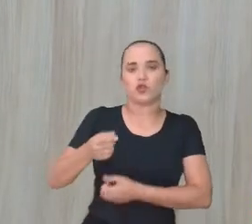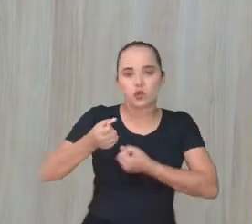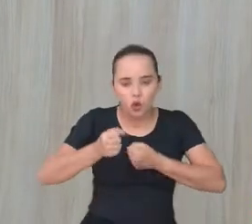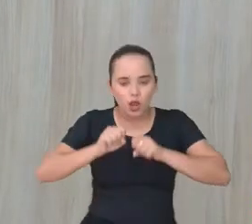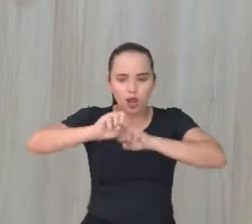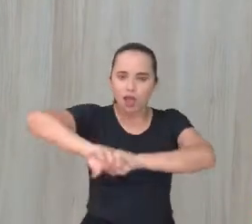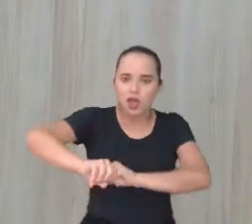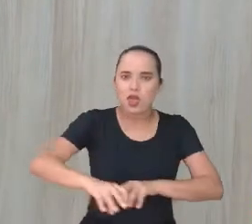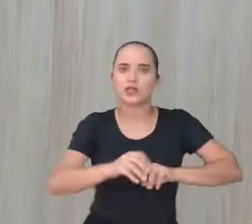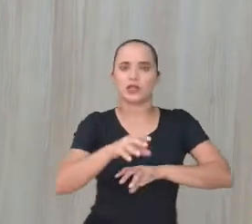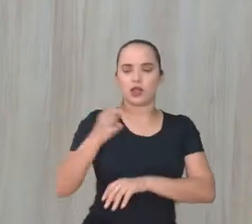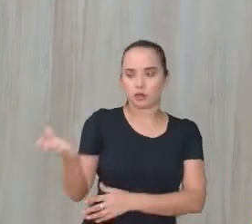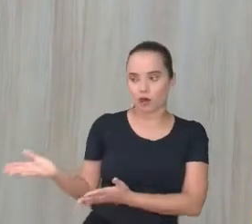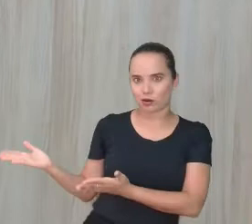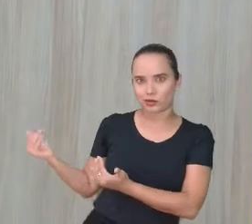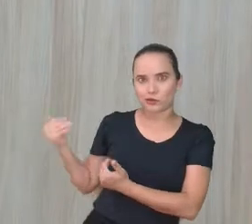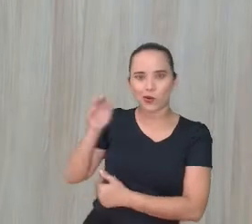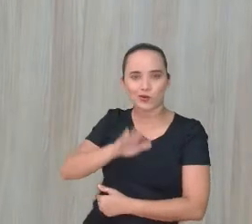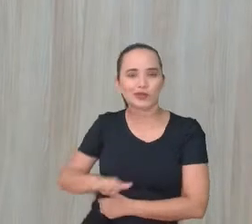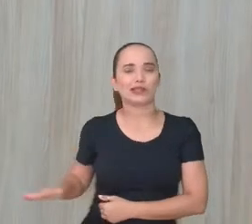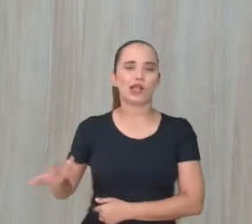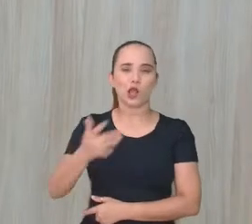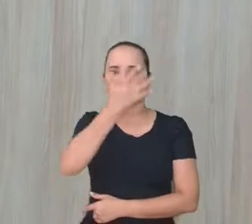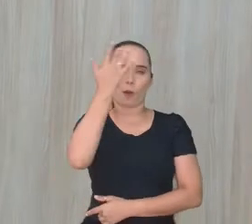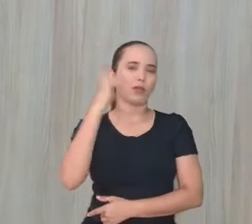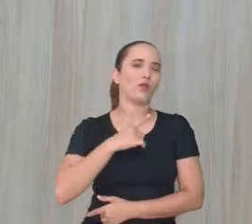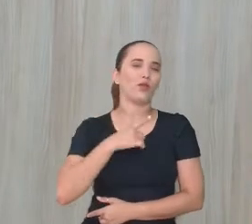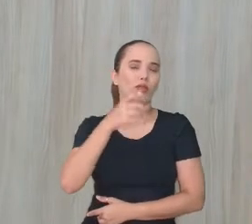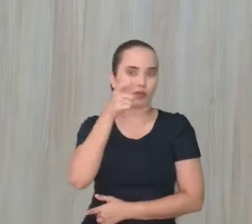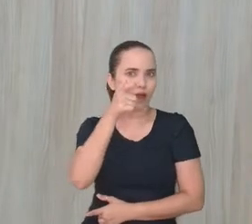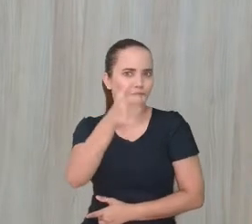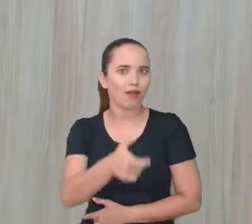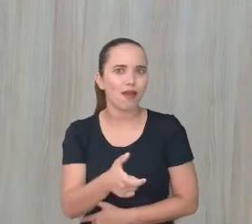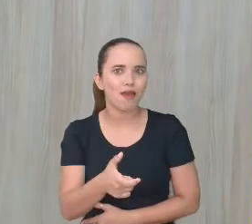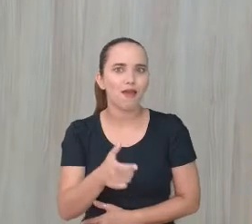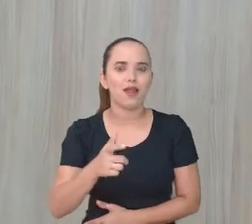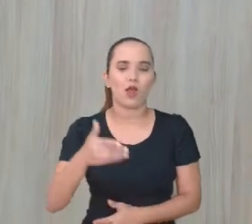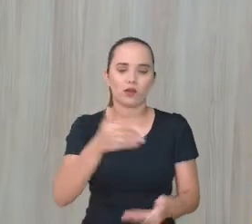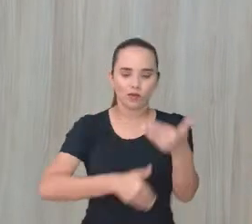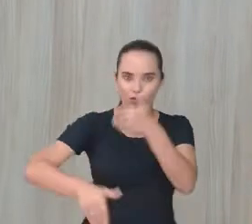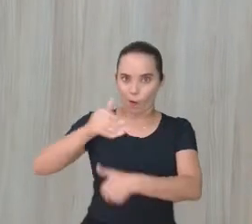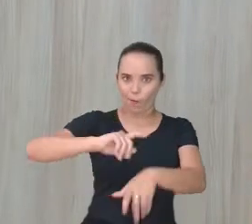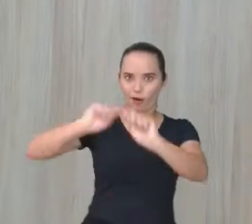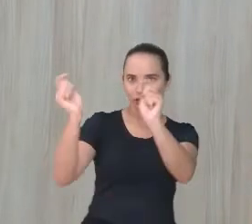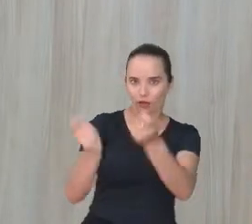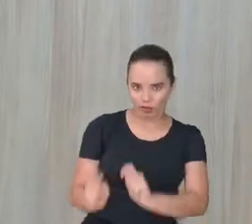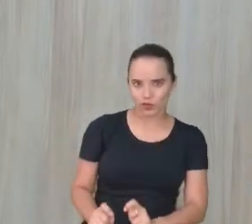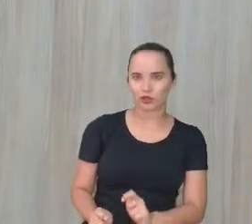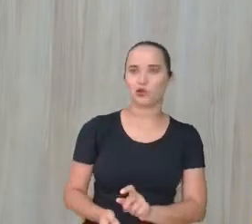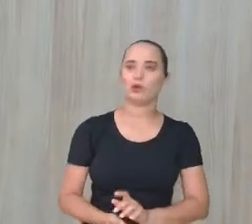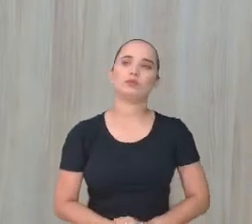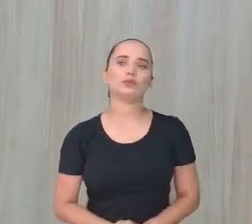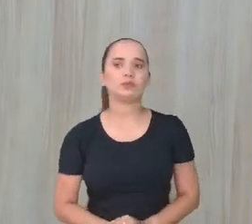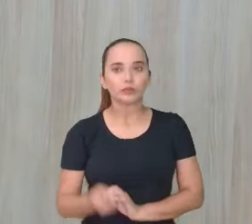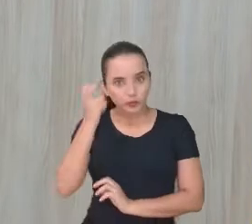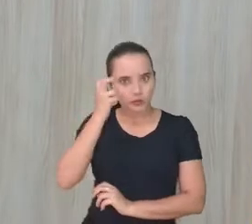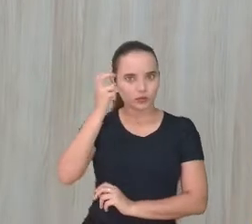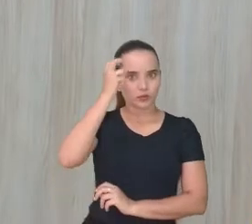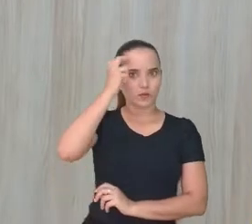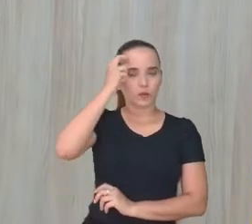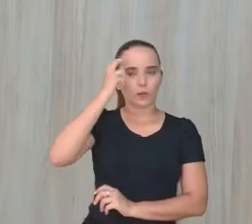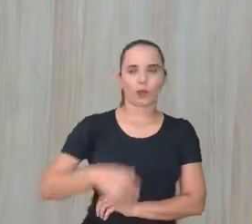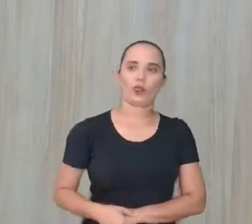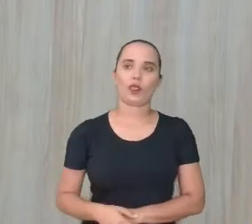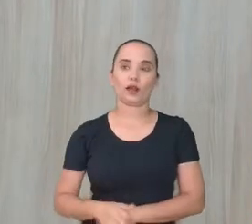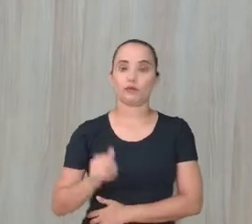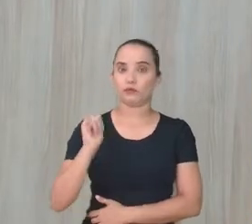crianças, pessoas interessadas nessa prática artística e cultural. Narrador